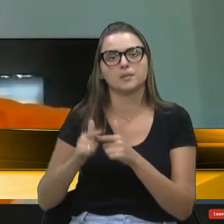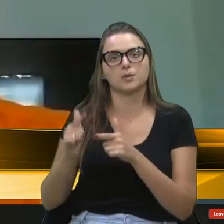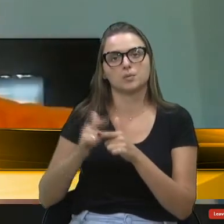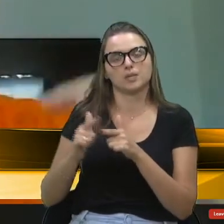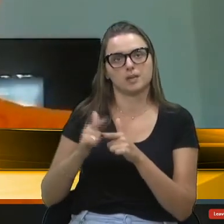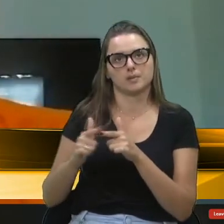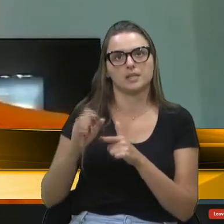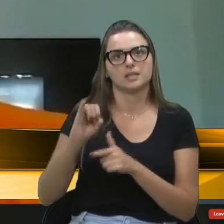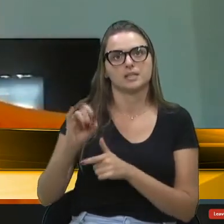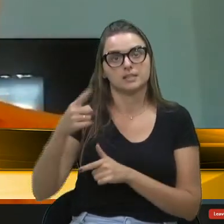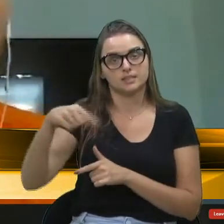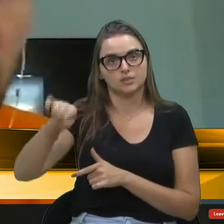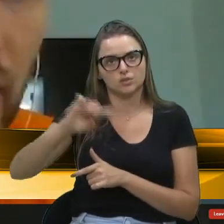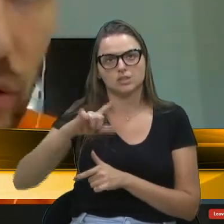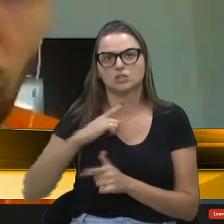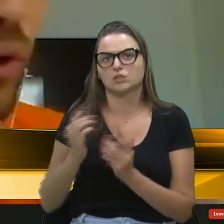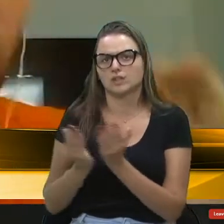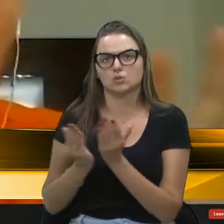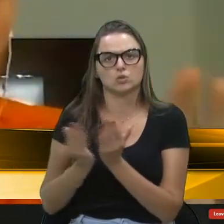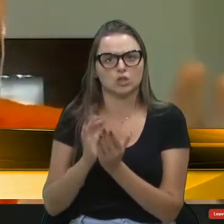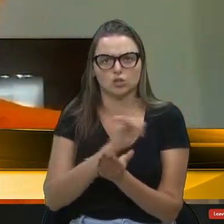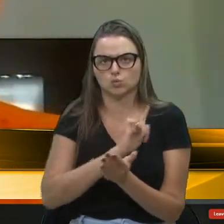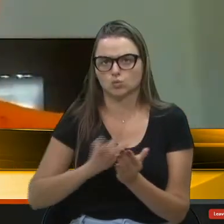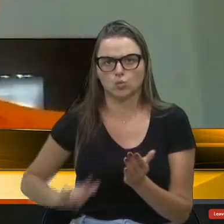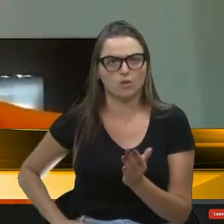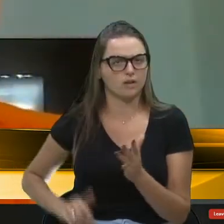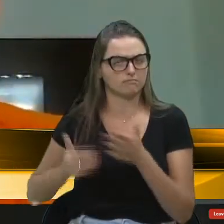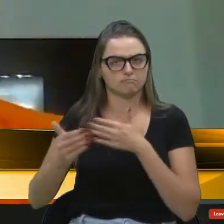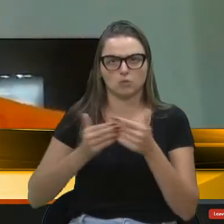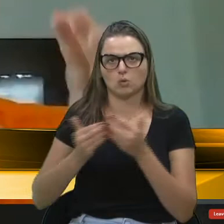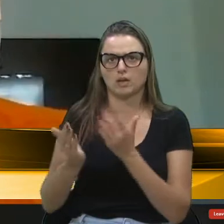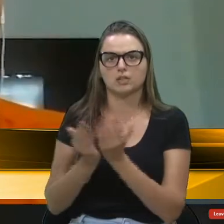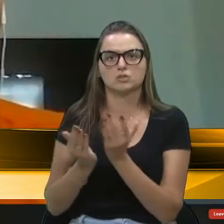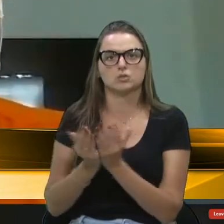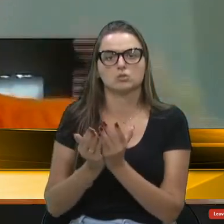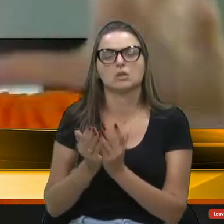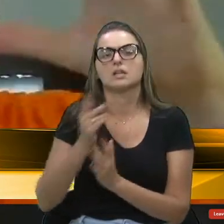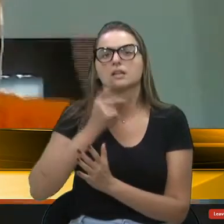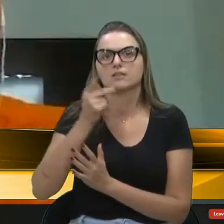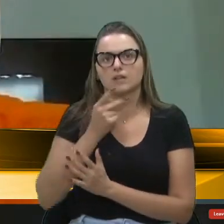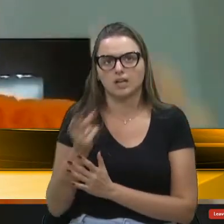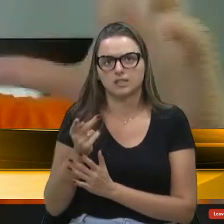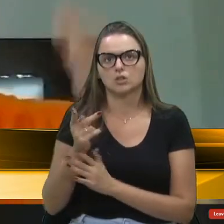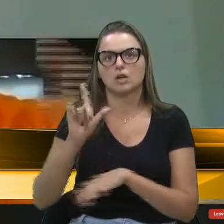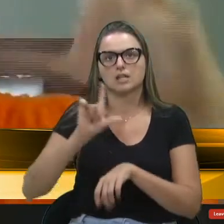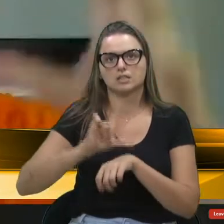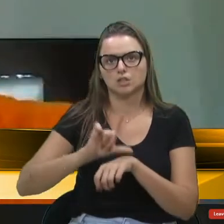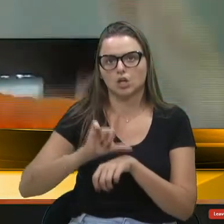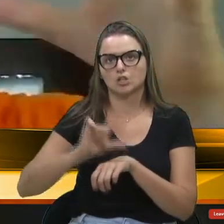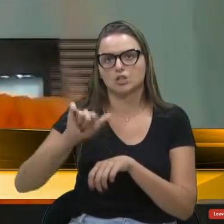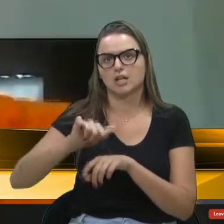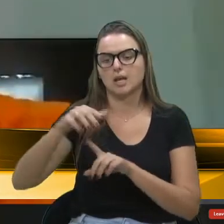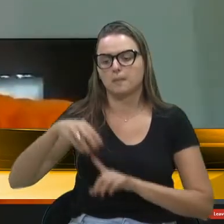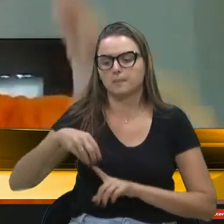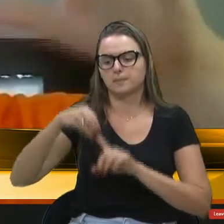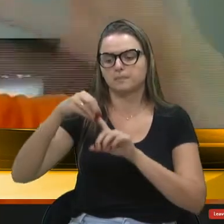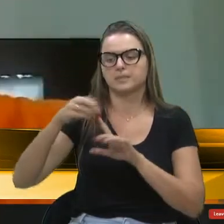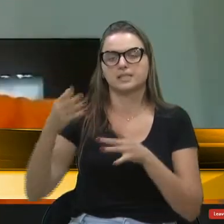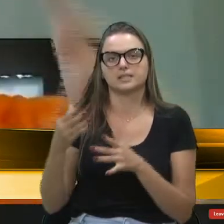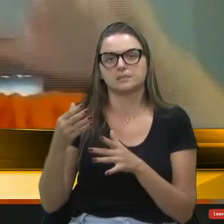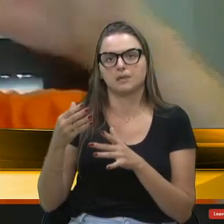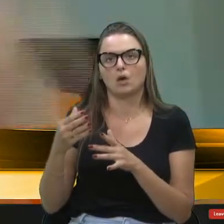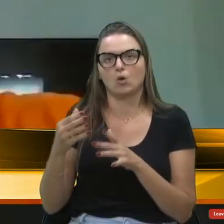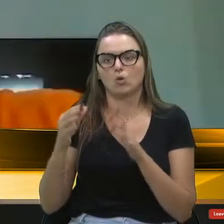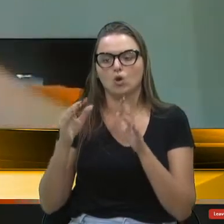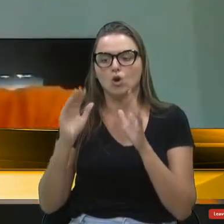Se tivesse um estudo do governador, qualquer estudo, que me dissesse, não, o comércio é o principal foco